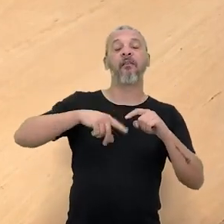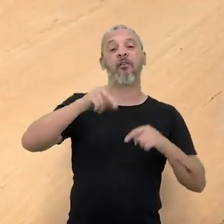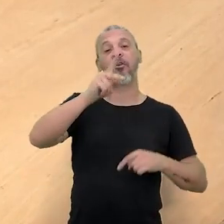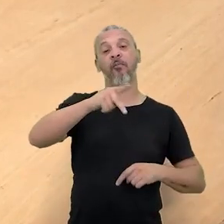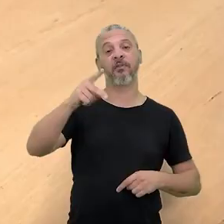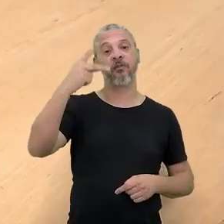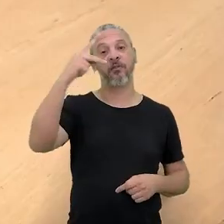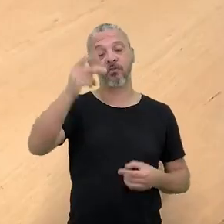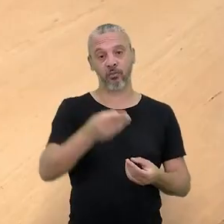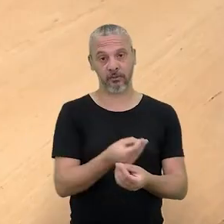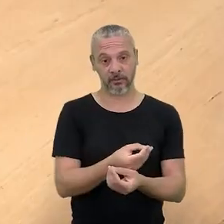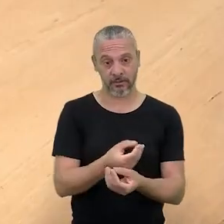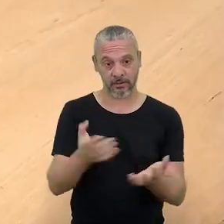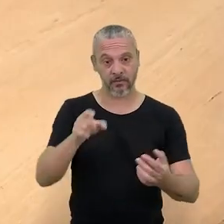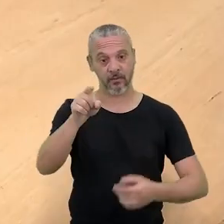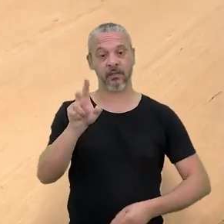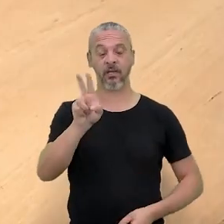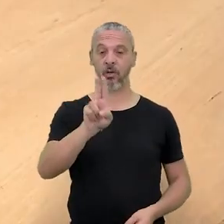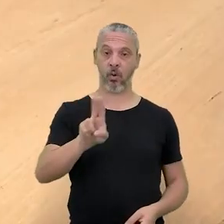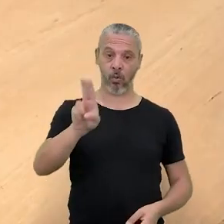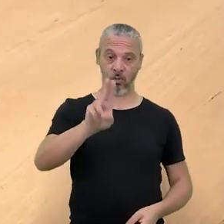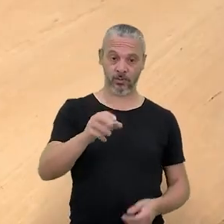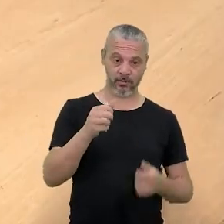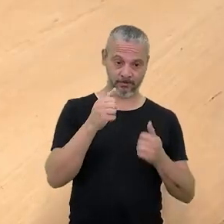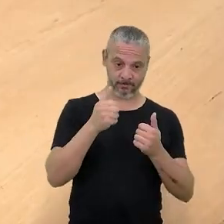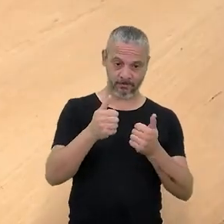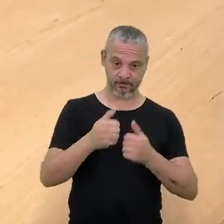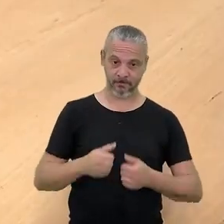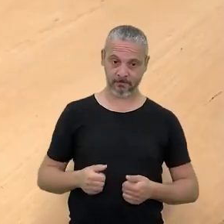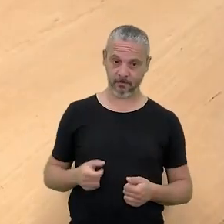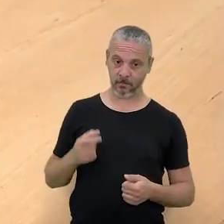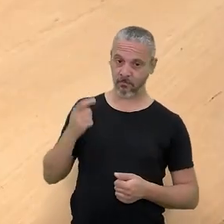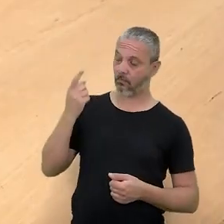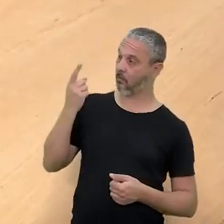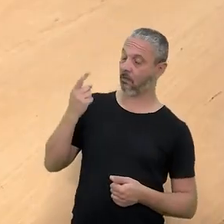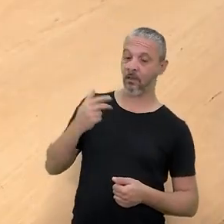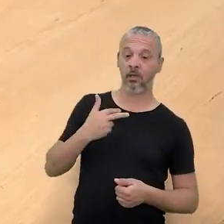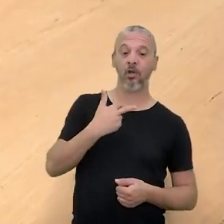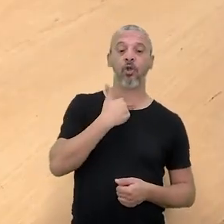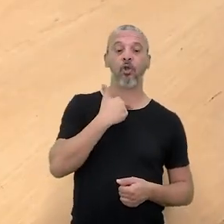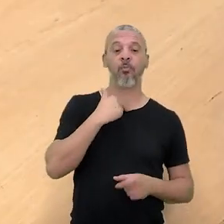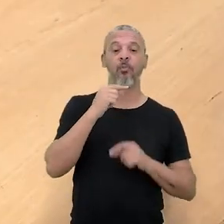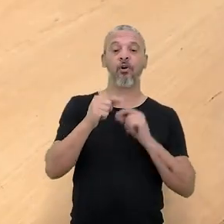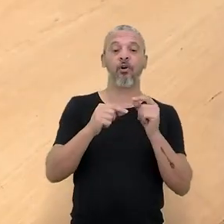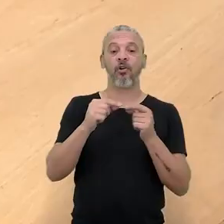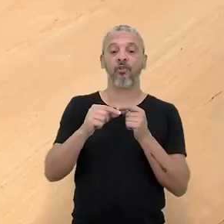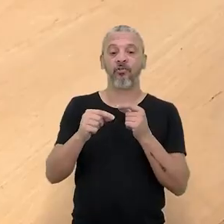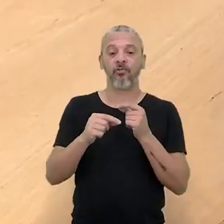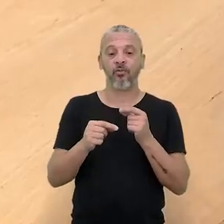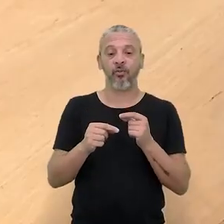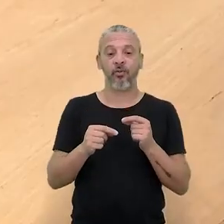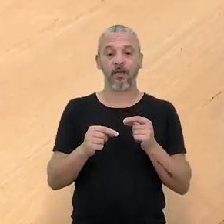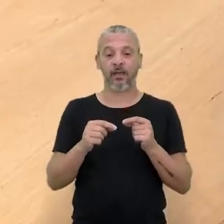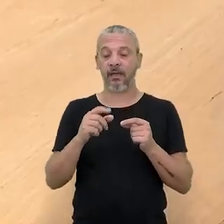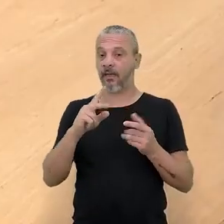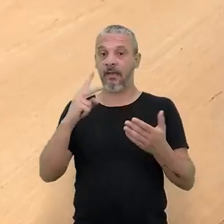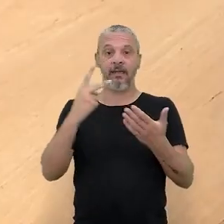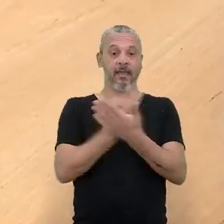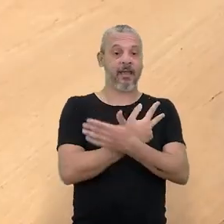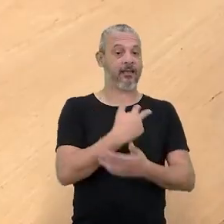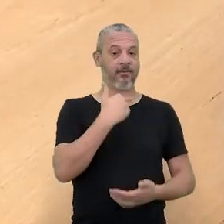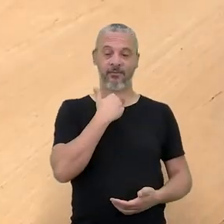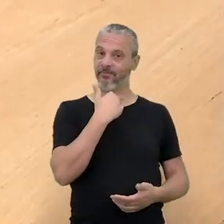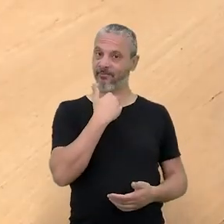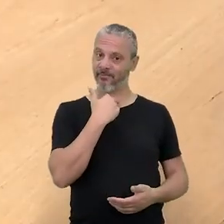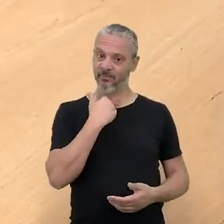sua professora ceder no momento é o material que você pode usar, tá? O que eu não posso fazer? Eu não posso cortar o canudo do lado